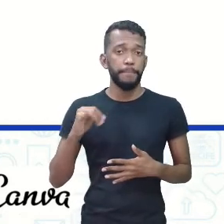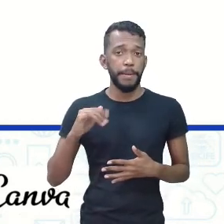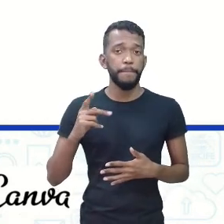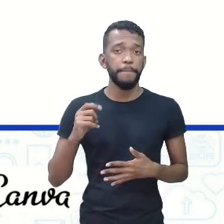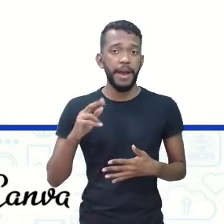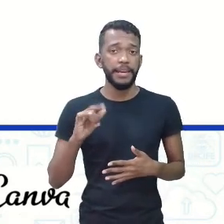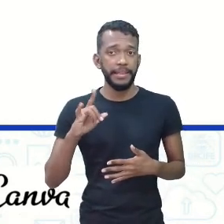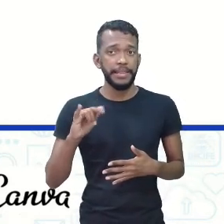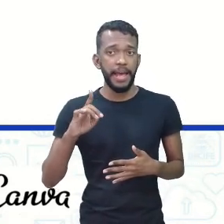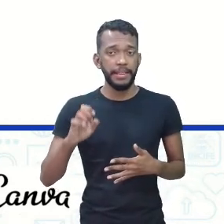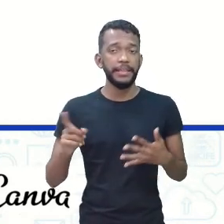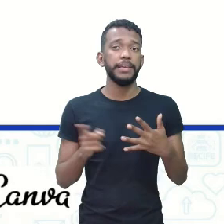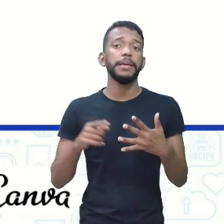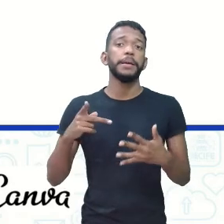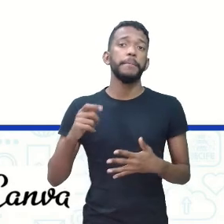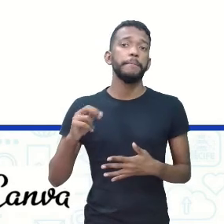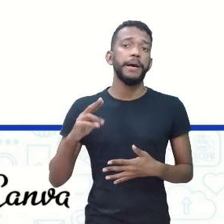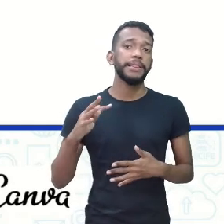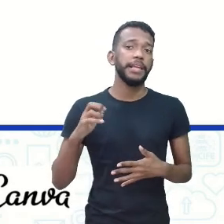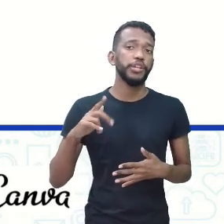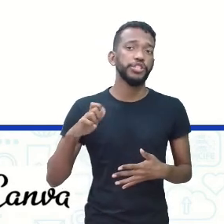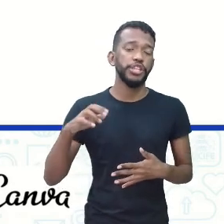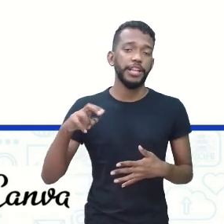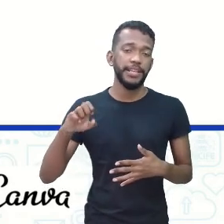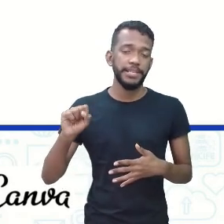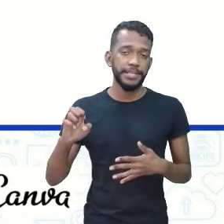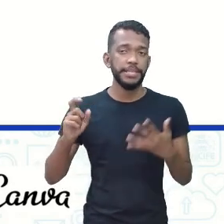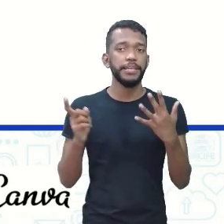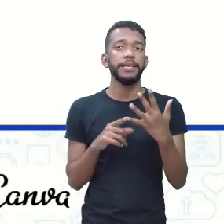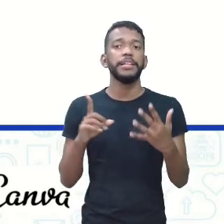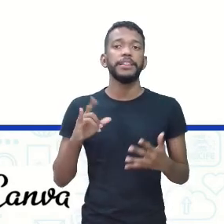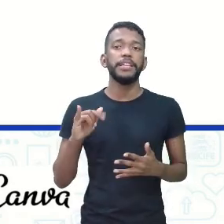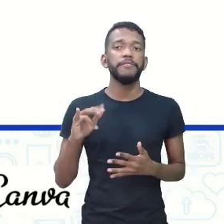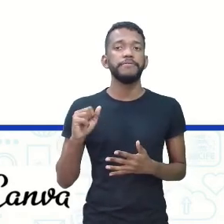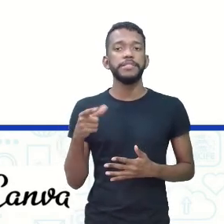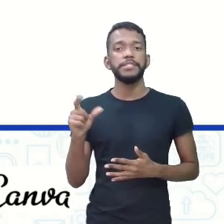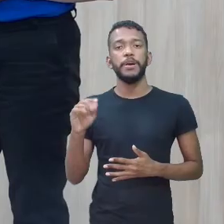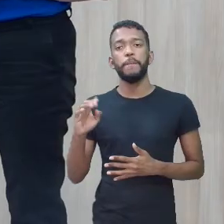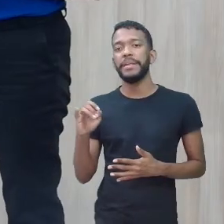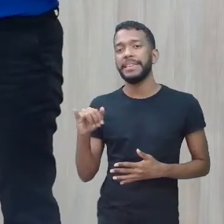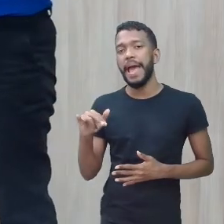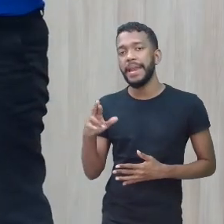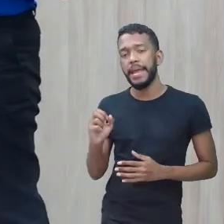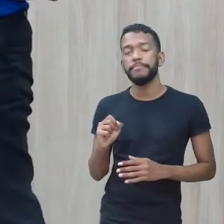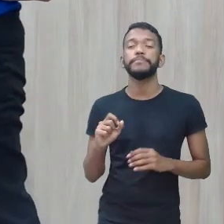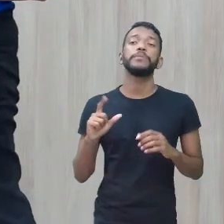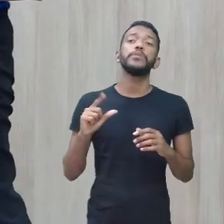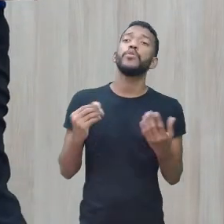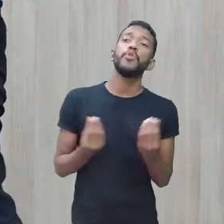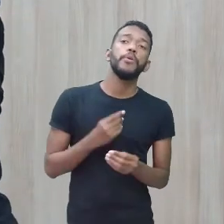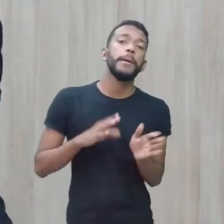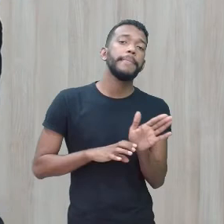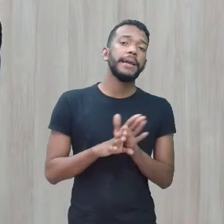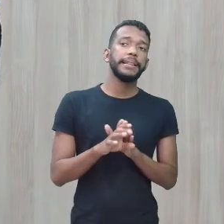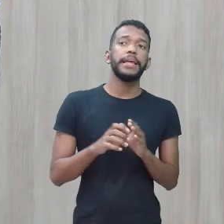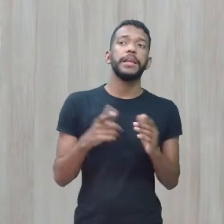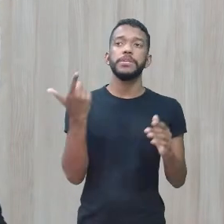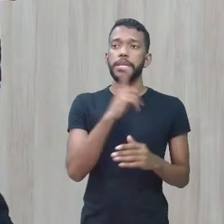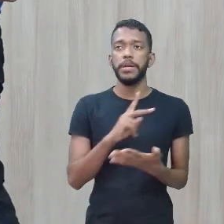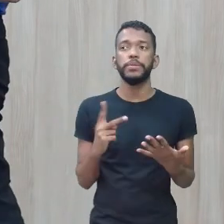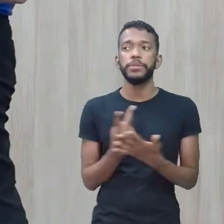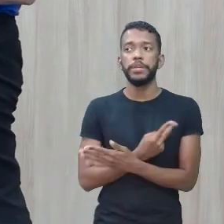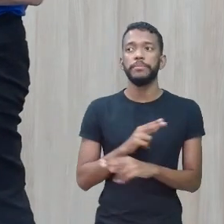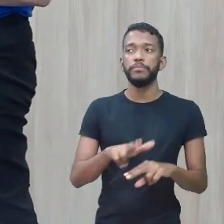gemiparidade, partenogênese ou divisão binária. O que será que acontece com as células bacterianas